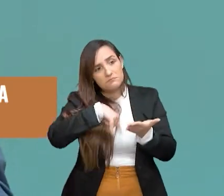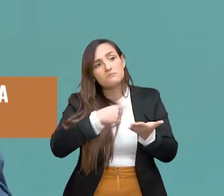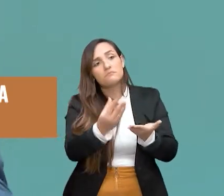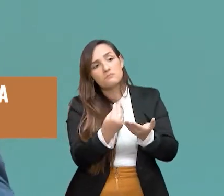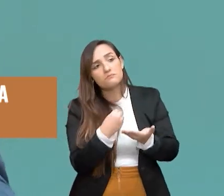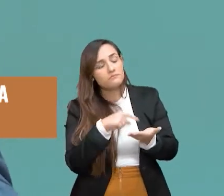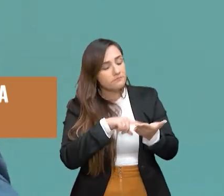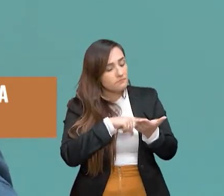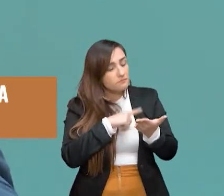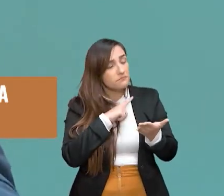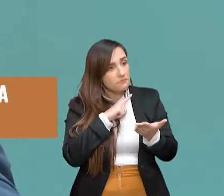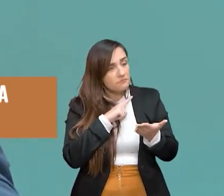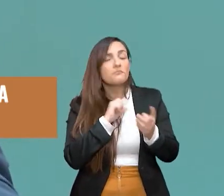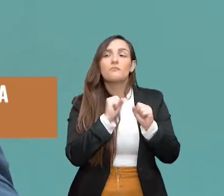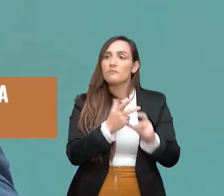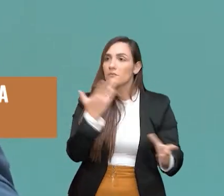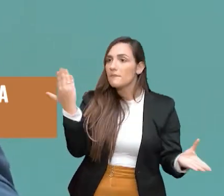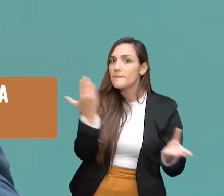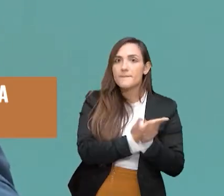mesmo, na rua,